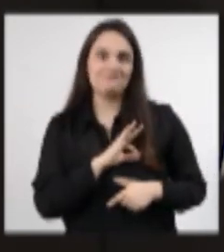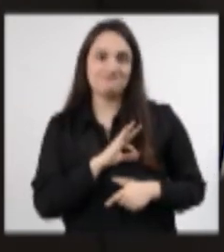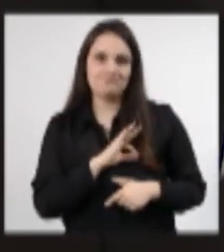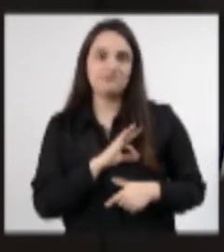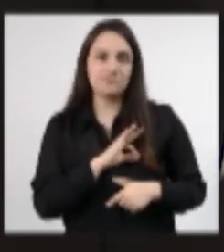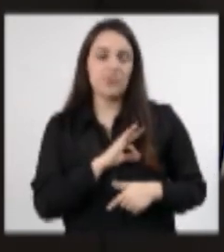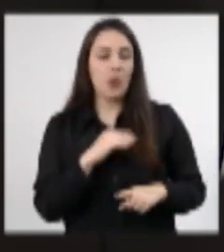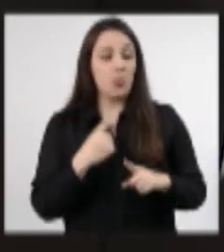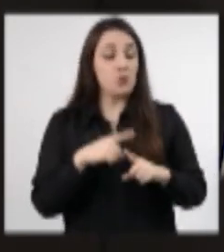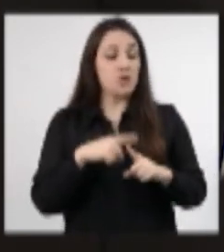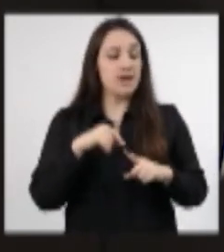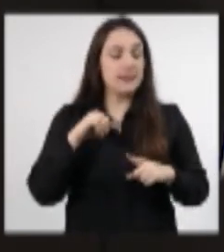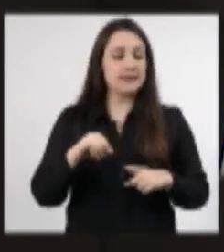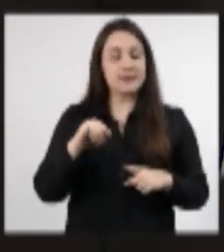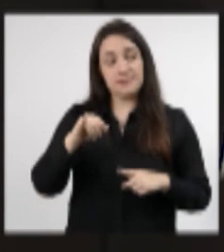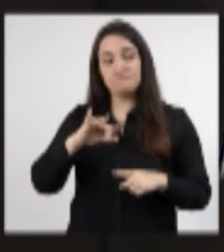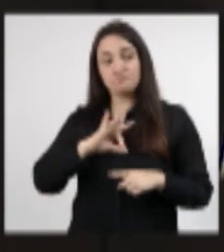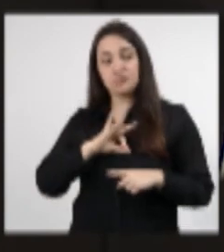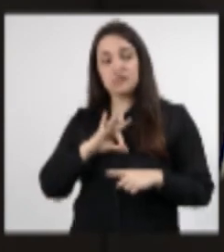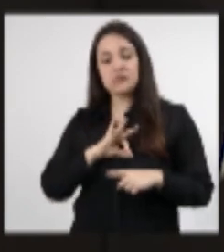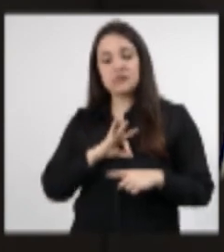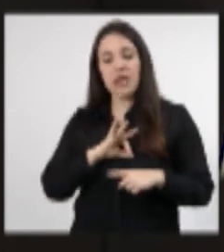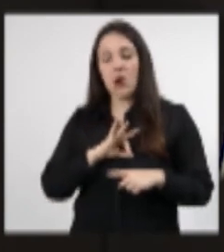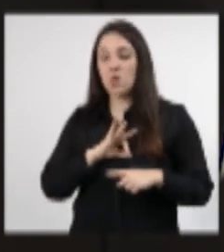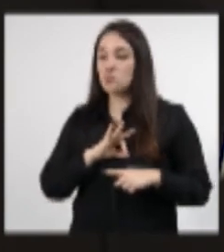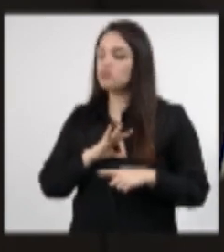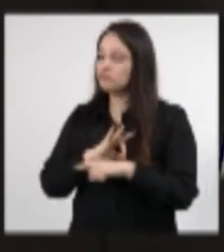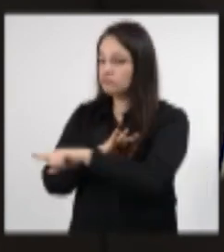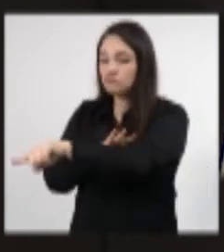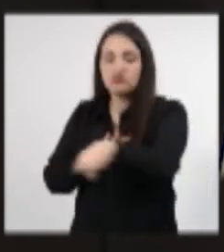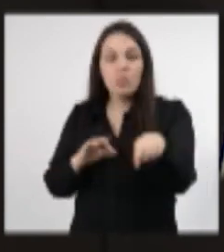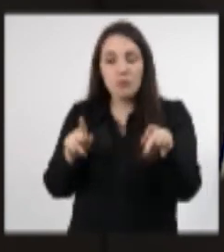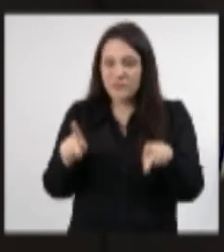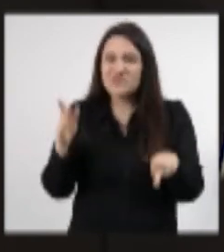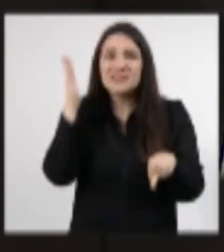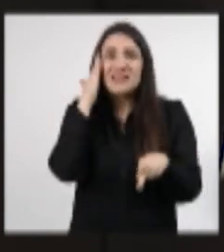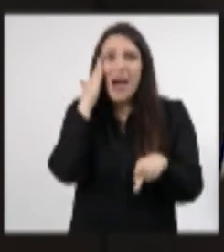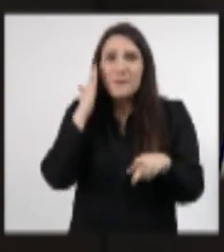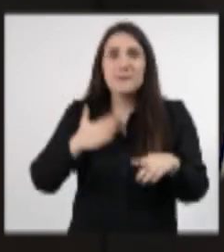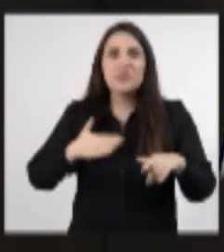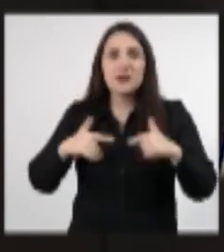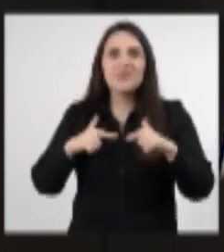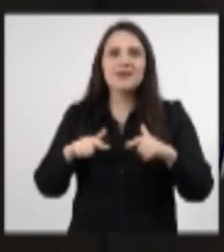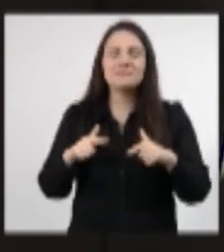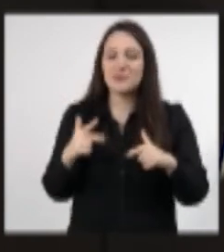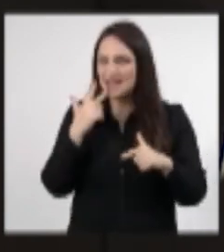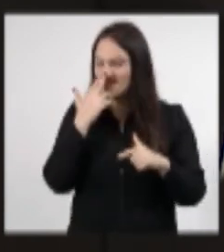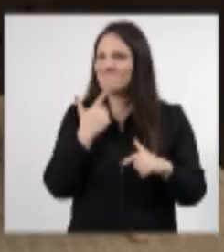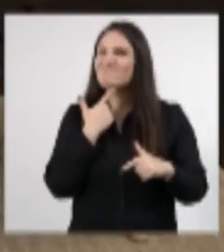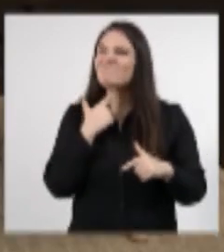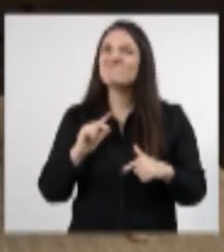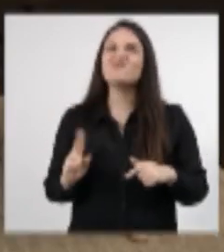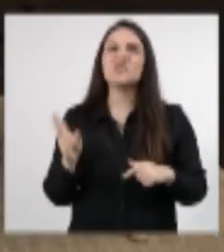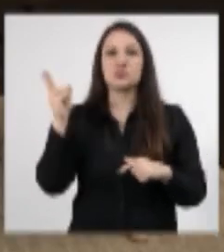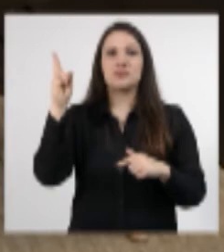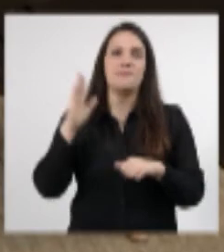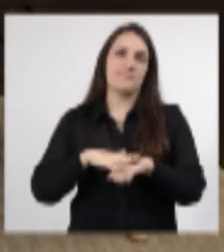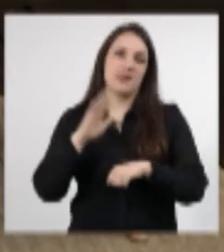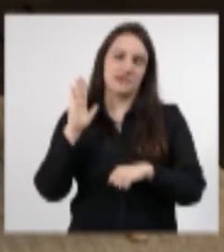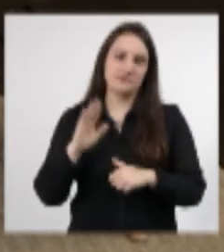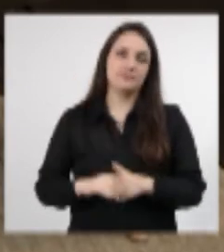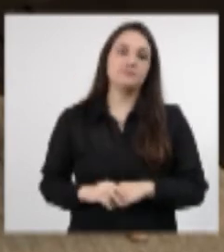esse reconhecimento o policial se sente valorizado e se sente motivado a fazer cada vez mais.